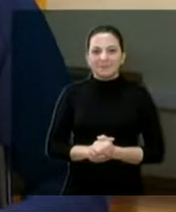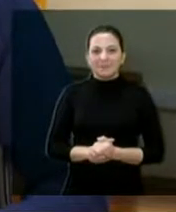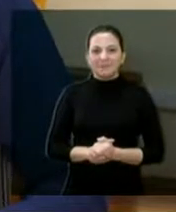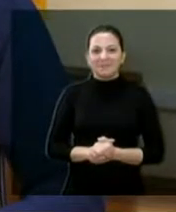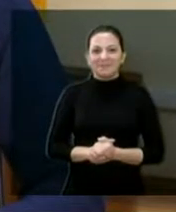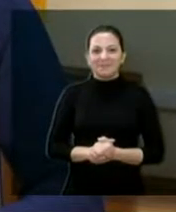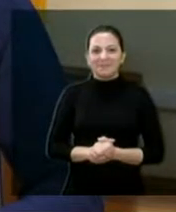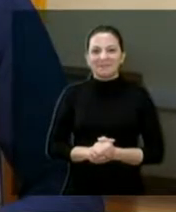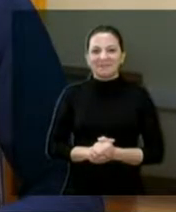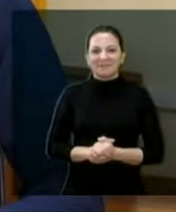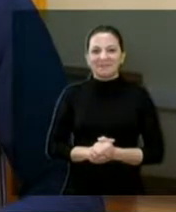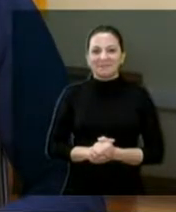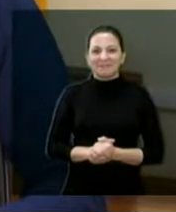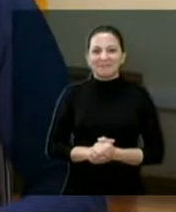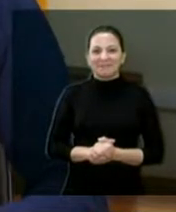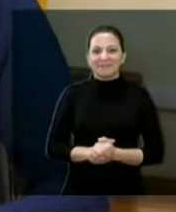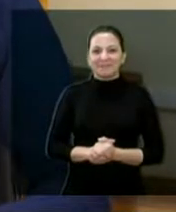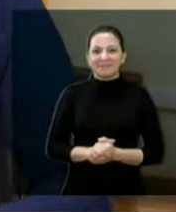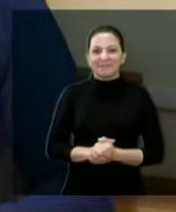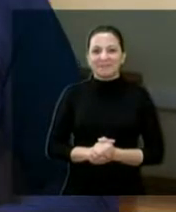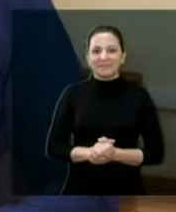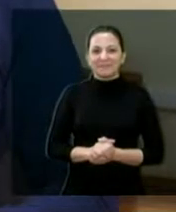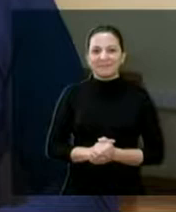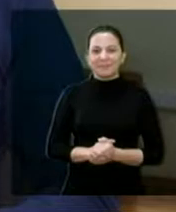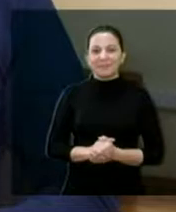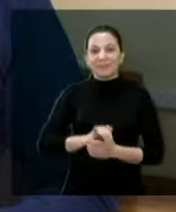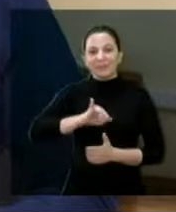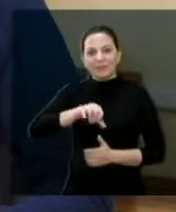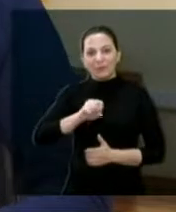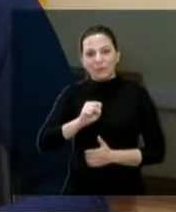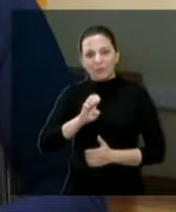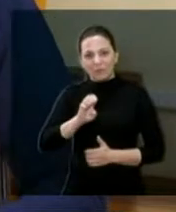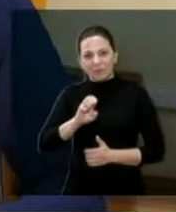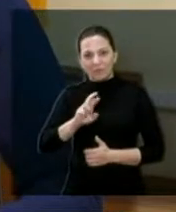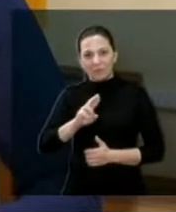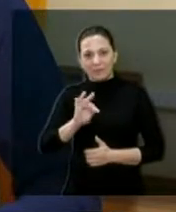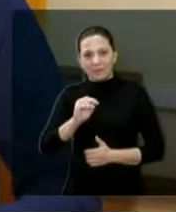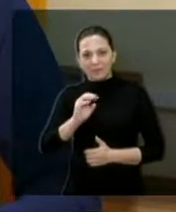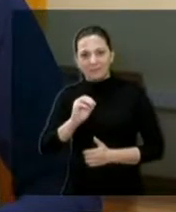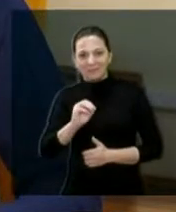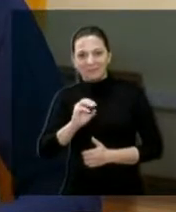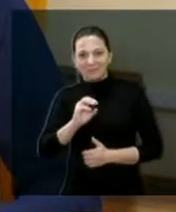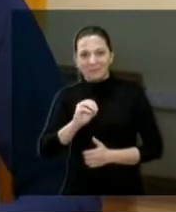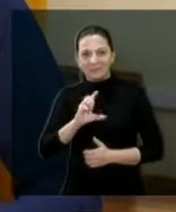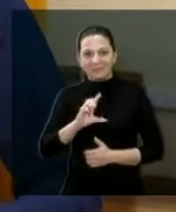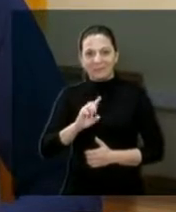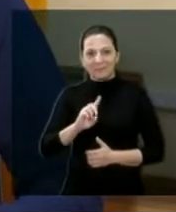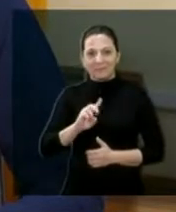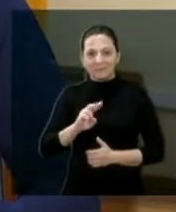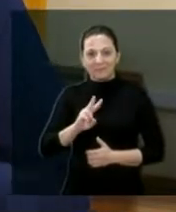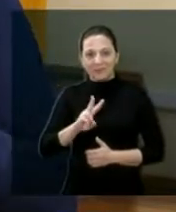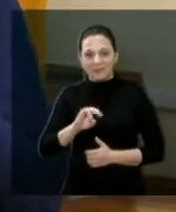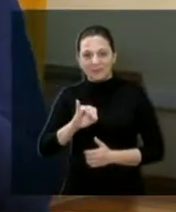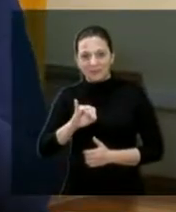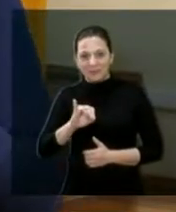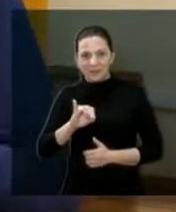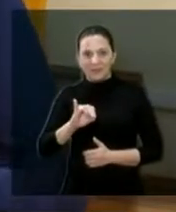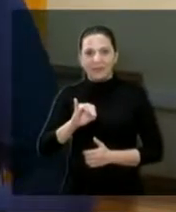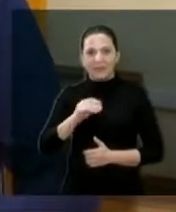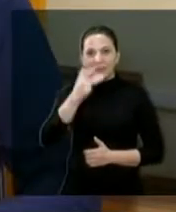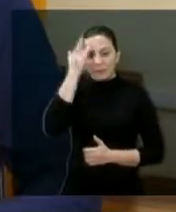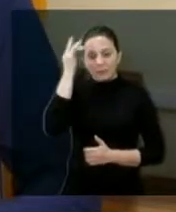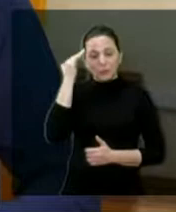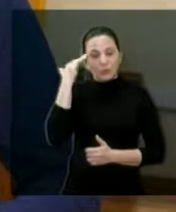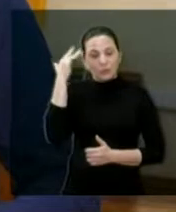Você já ouviu falar no José Roberto Olive? Sim. Tá. Ia lá, jovenzinho, pequeno ainda, o sonho dele era trabalhar